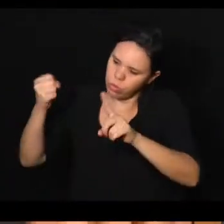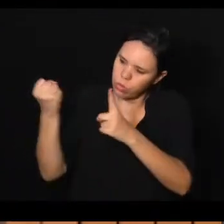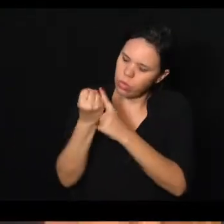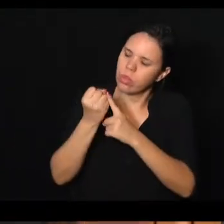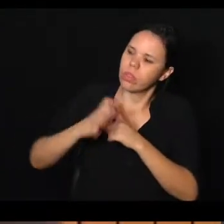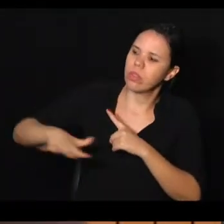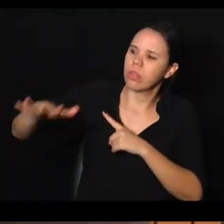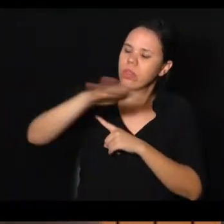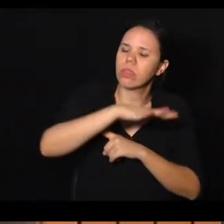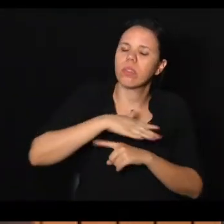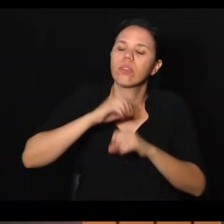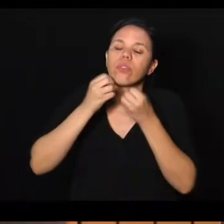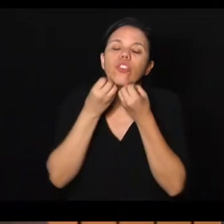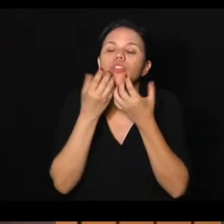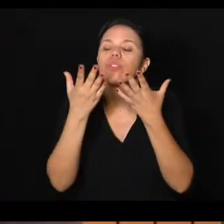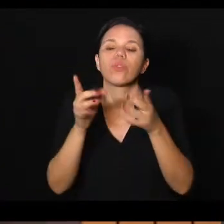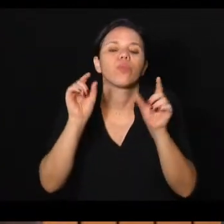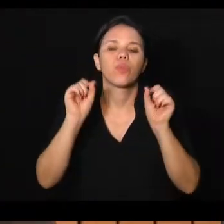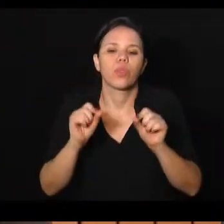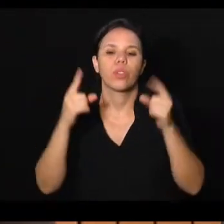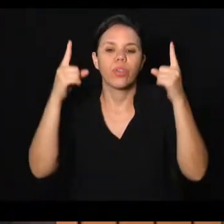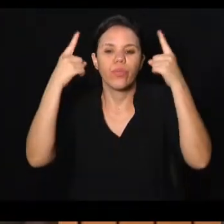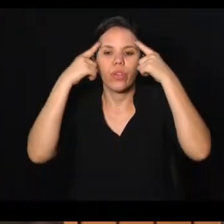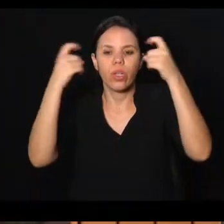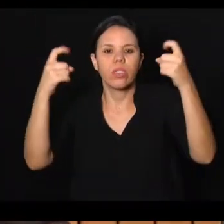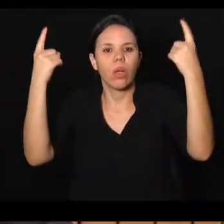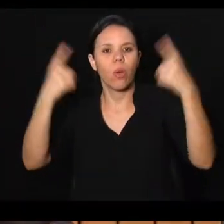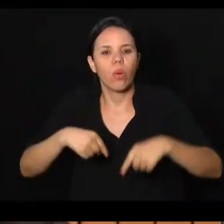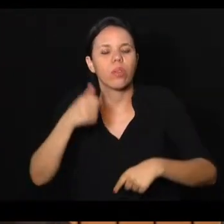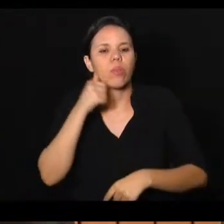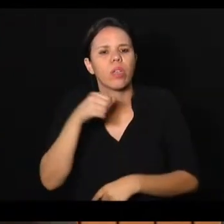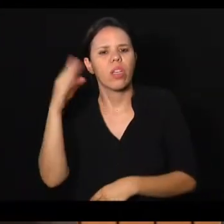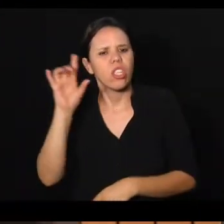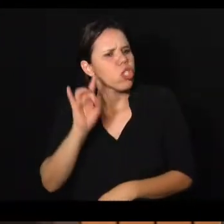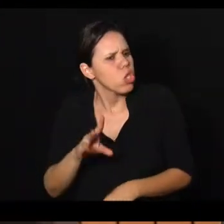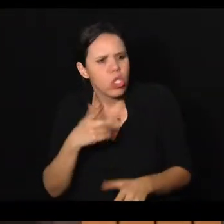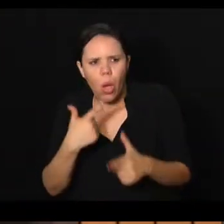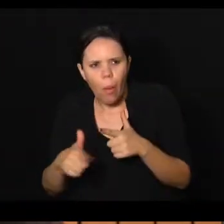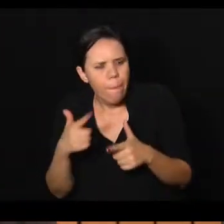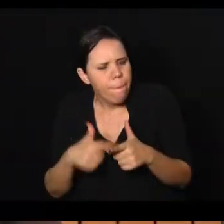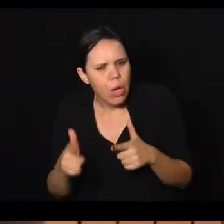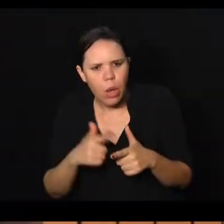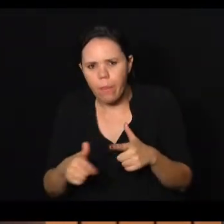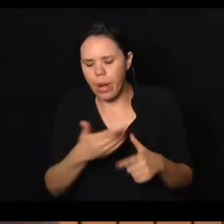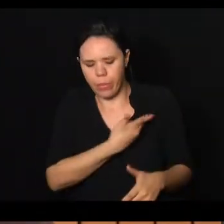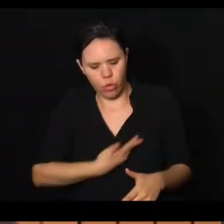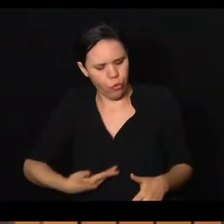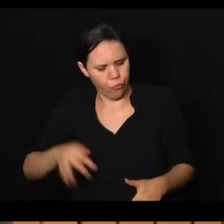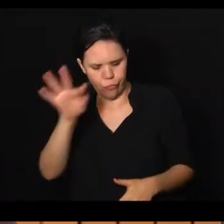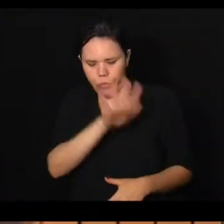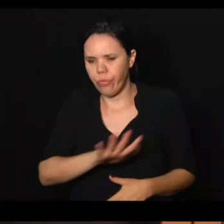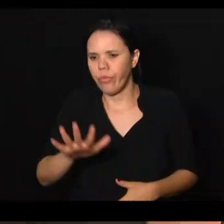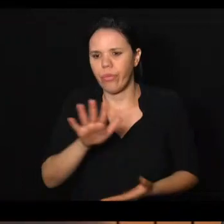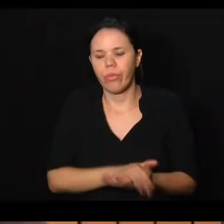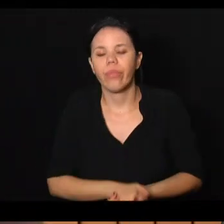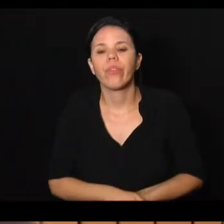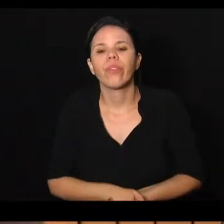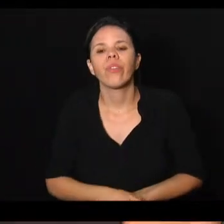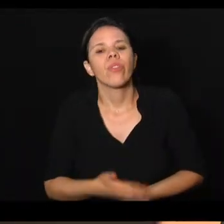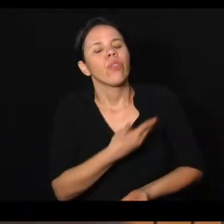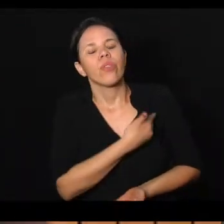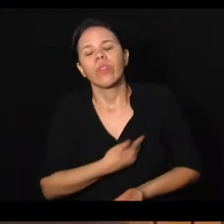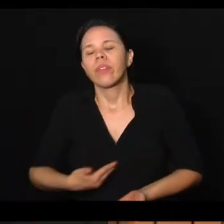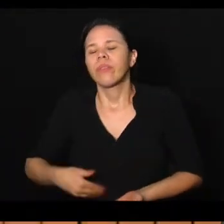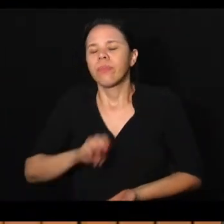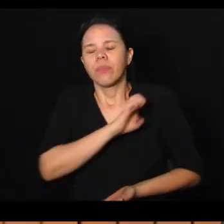a violência contra a mulher no Brasil, ela não é só um problema do governo federal, ela não é só um problema do governo